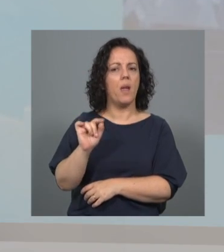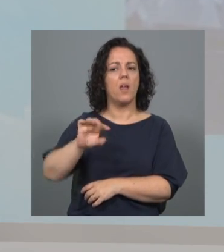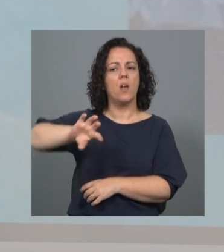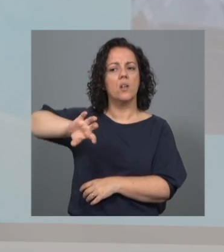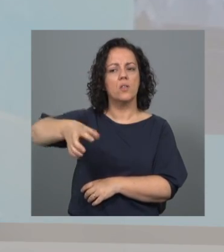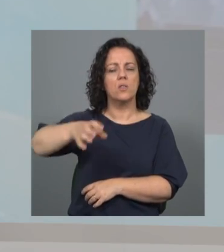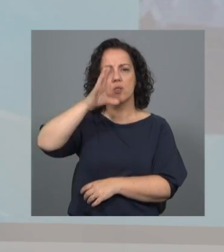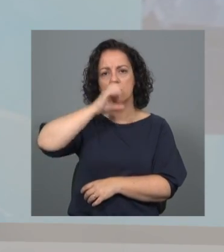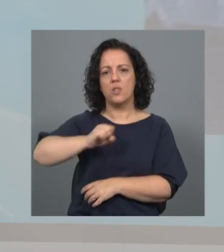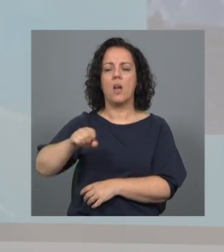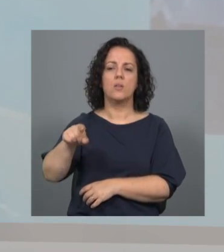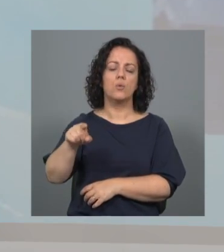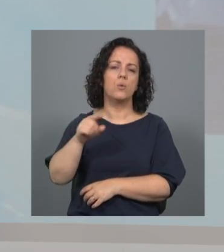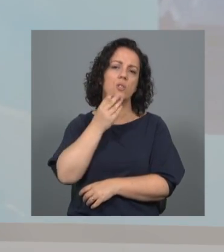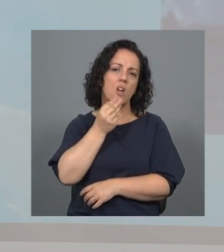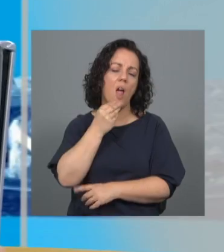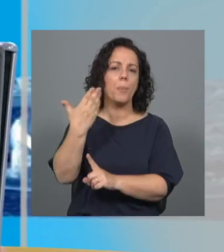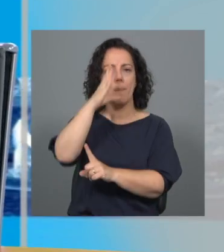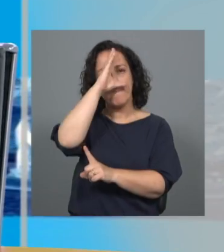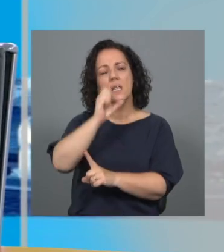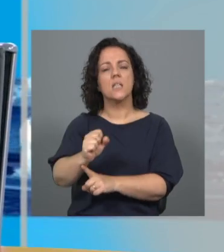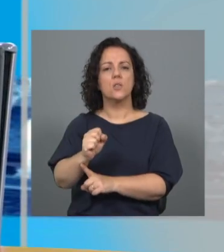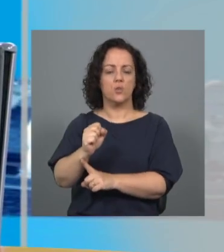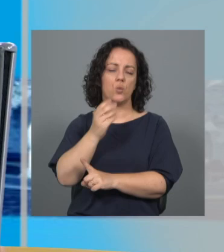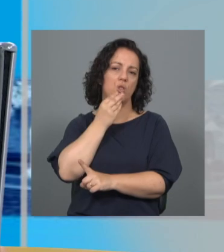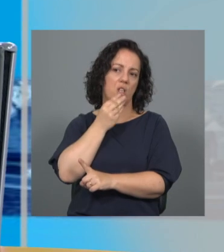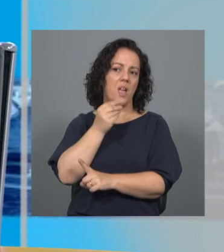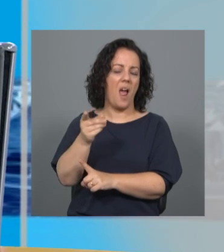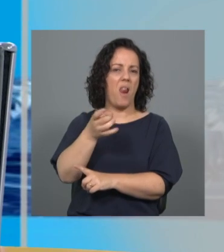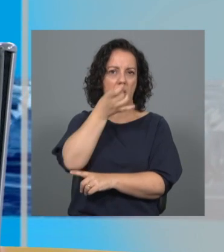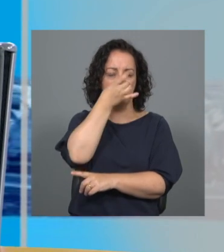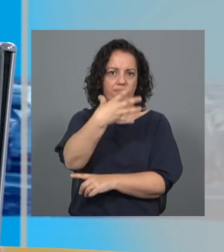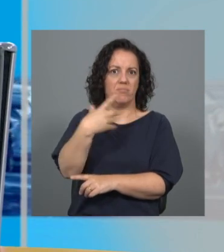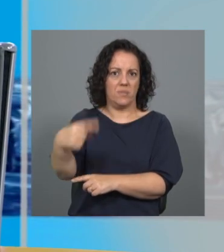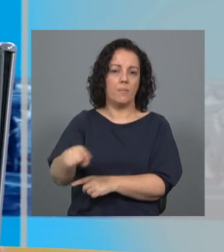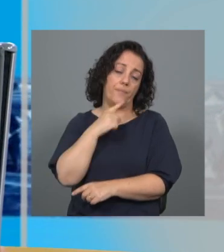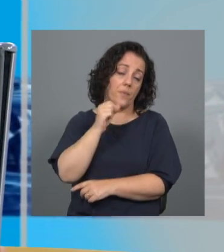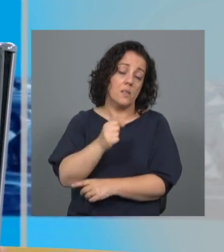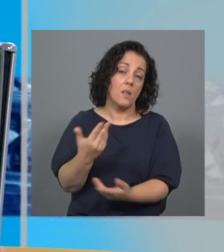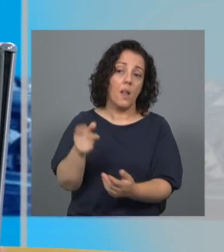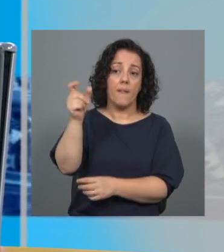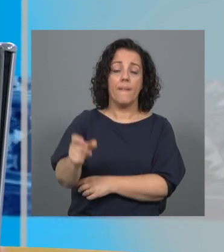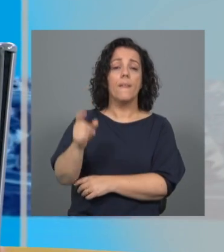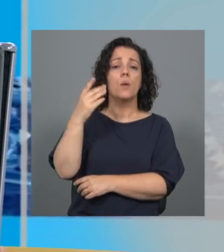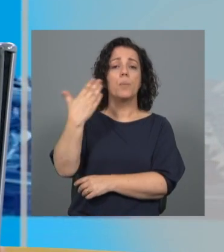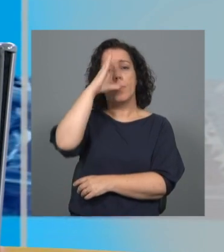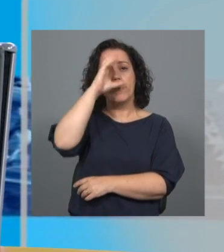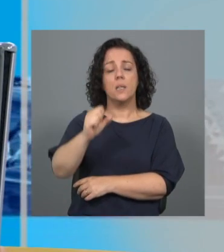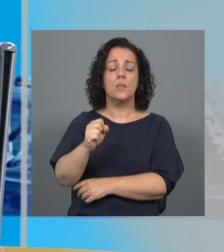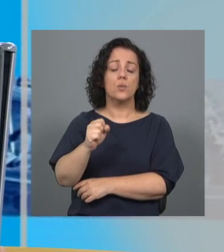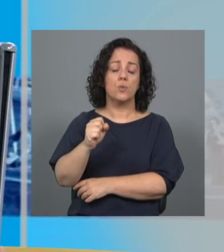está o primeiro-ministro israelita? Bom, é impossível não pensar que isso possa ser um fator, não é? Netanyahu